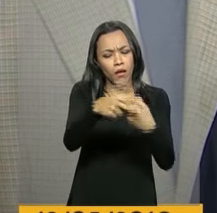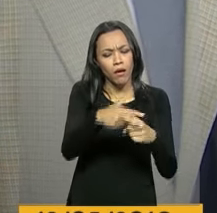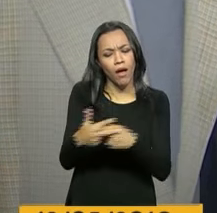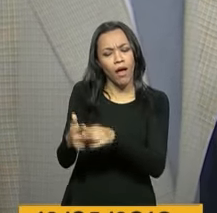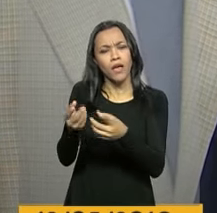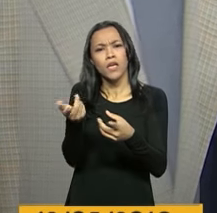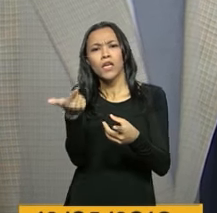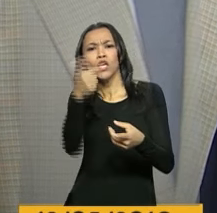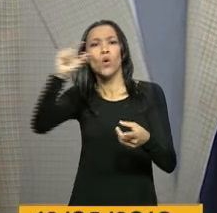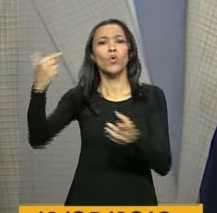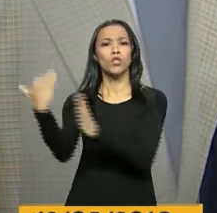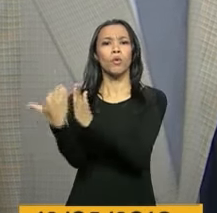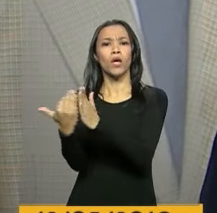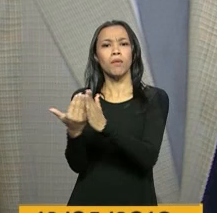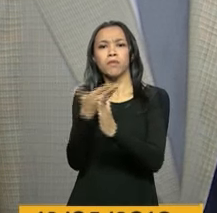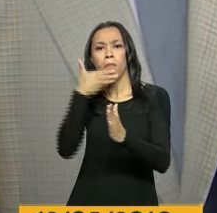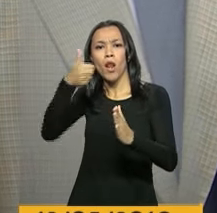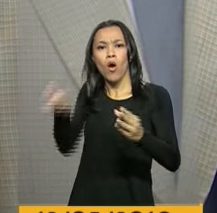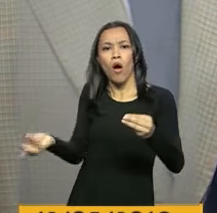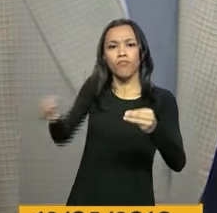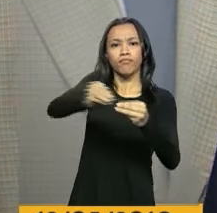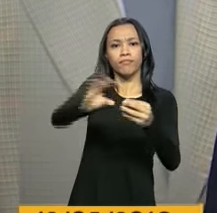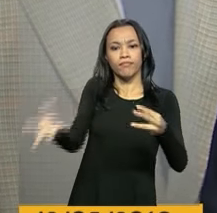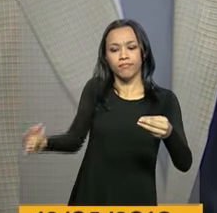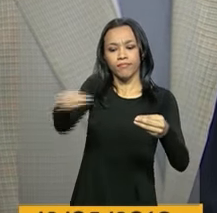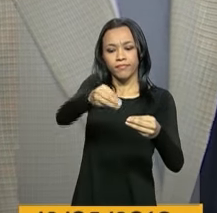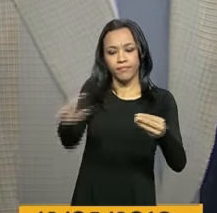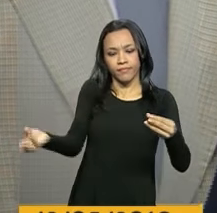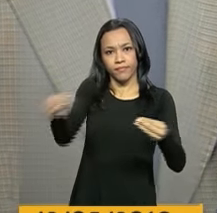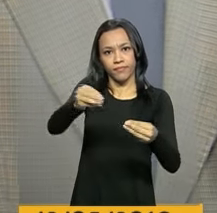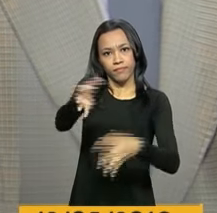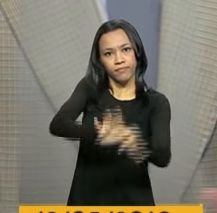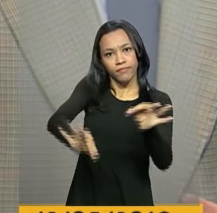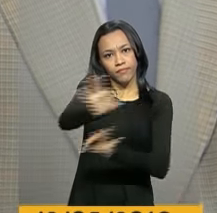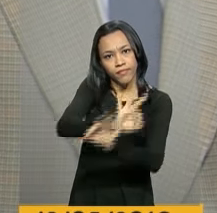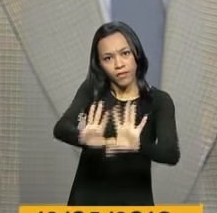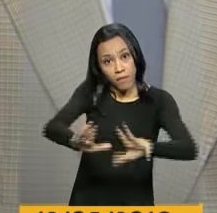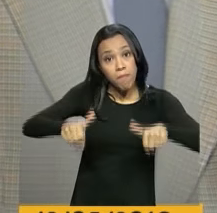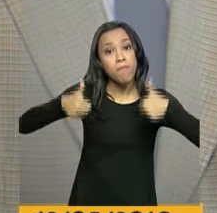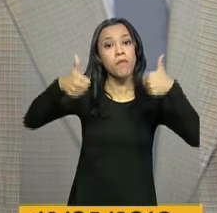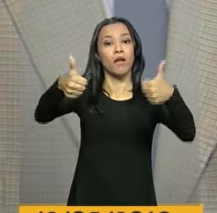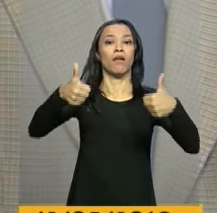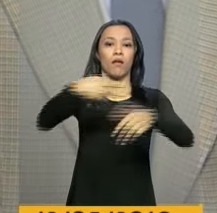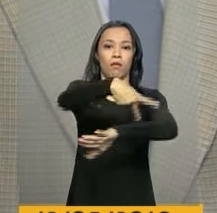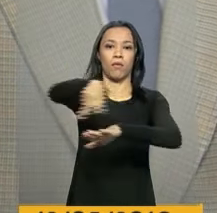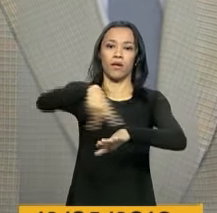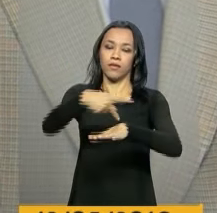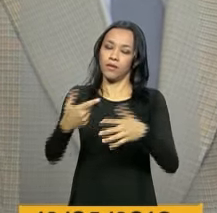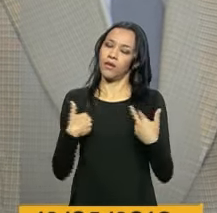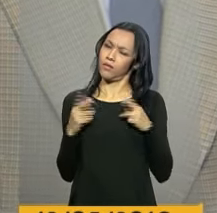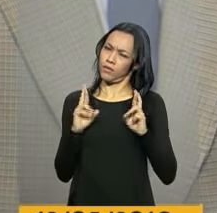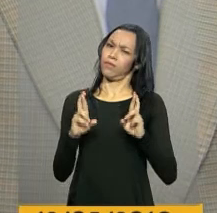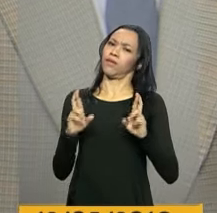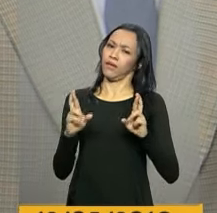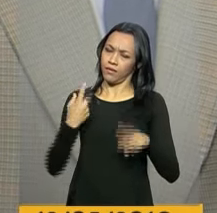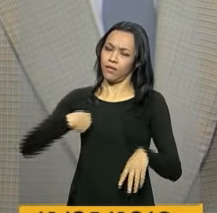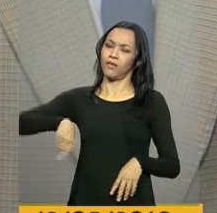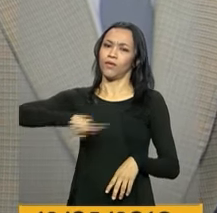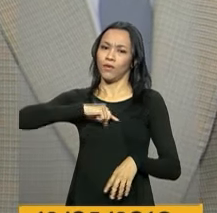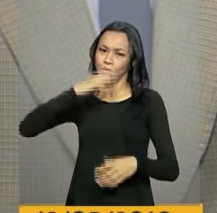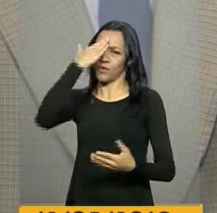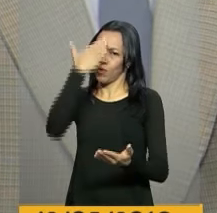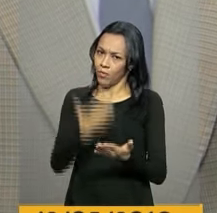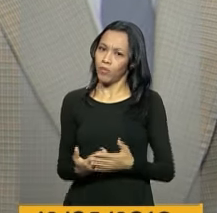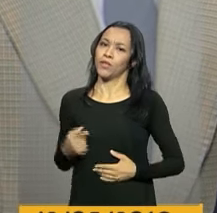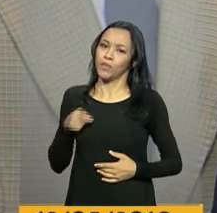outros programas que sejam úteis para o país. Eu expresso, portanto, nosso compromisso com